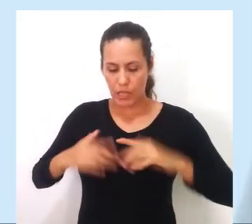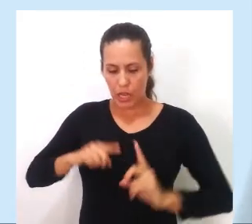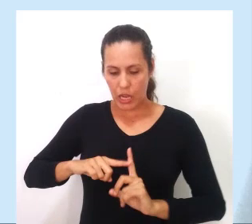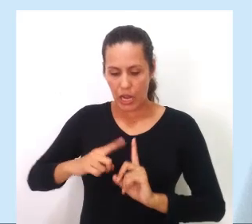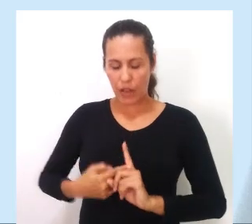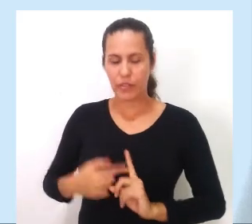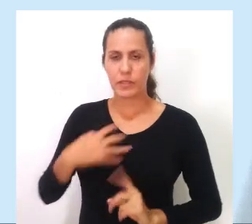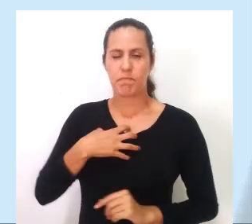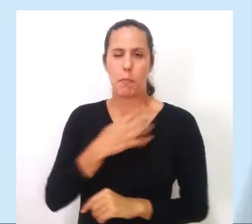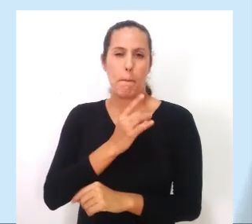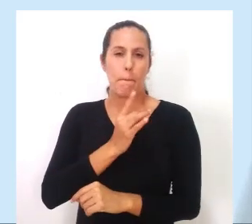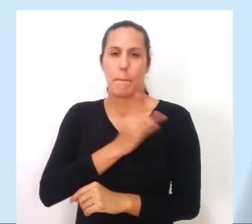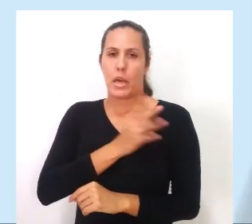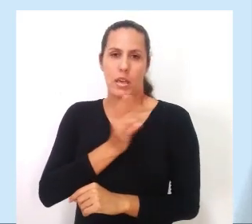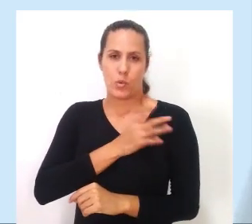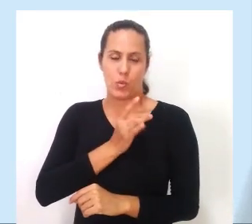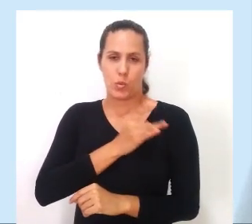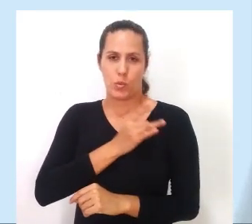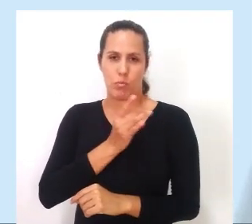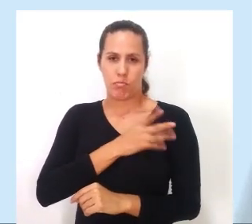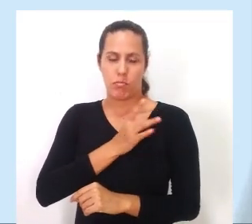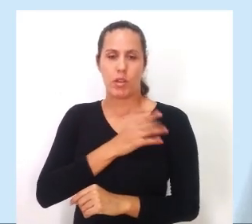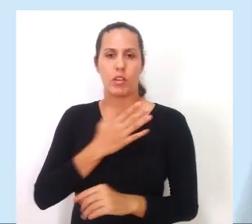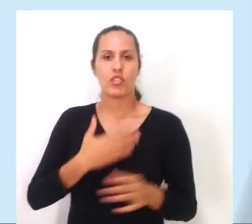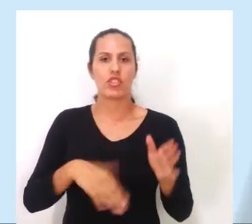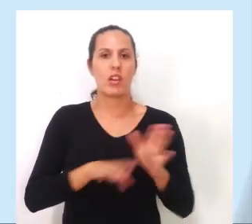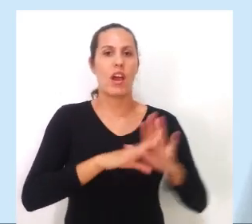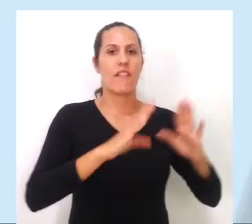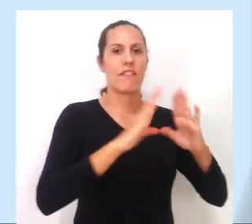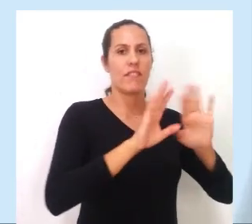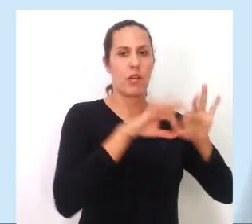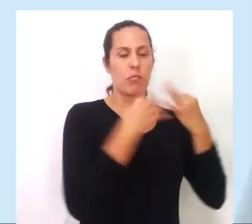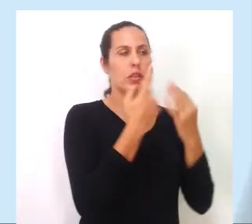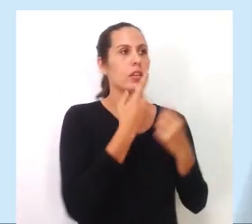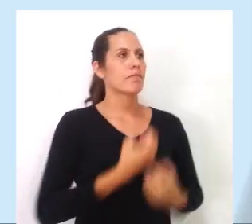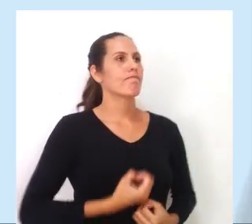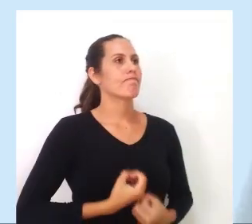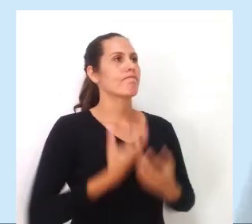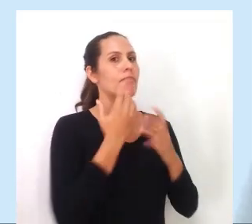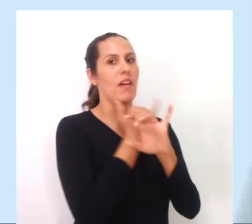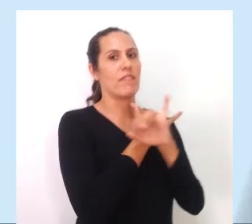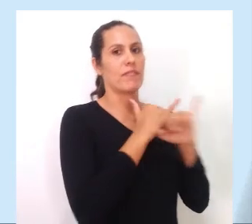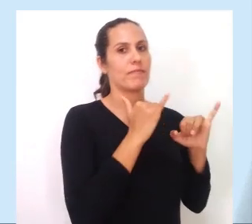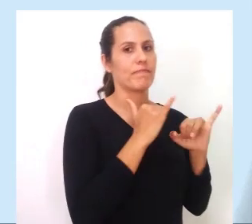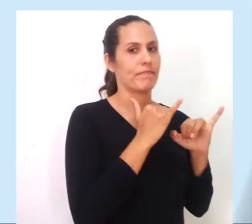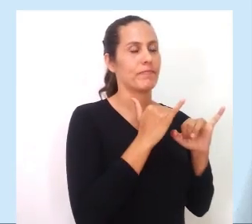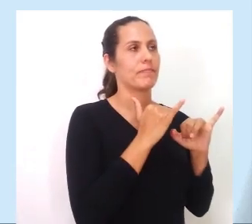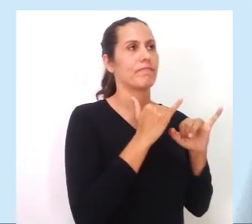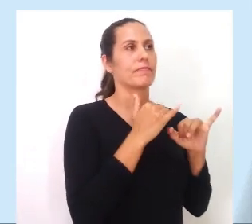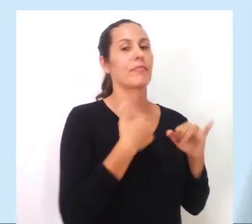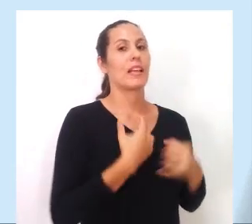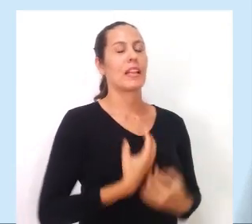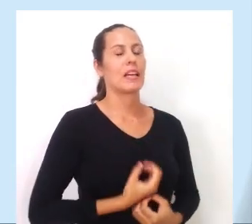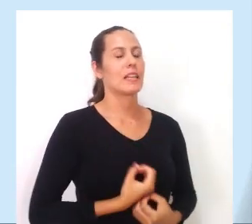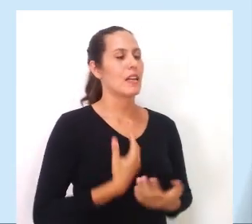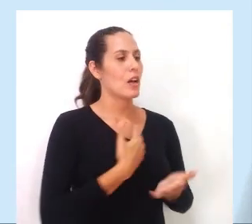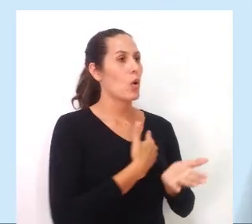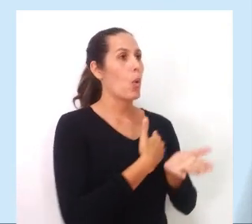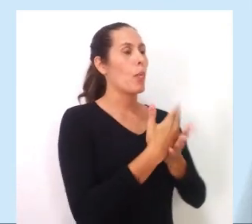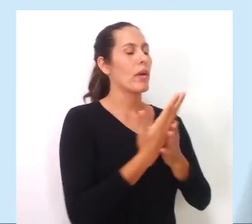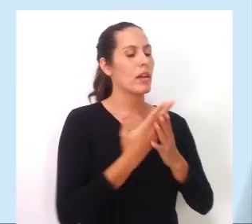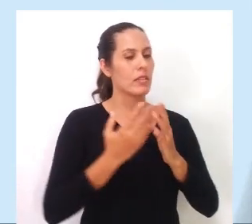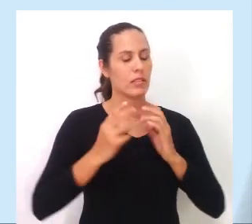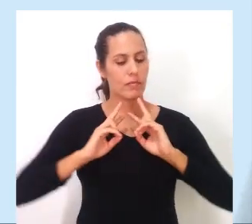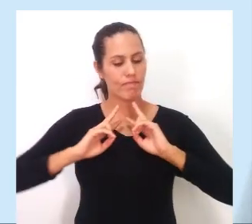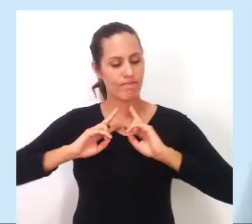grávida. Existe um medo. O medo de chegar para contar aos seus pais. E de certa forma ela